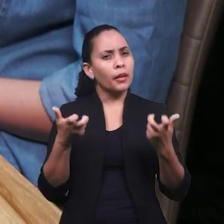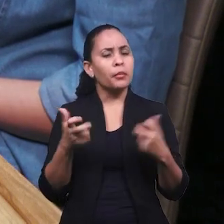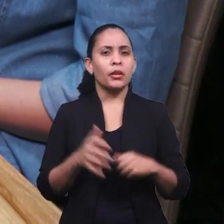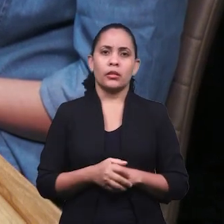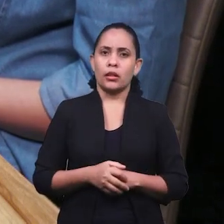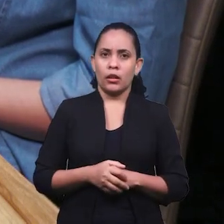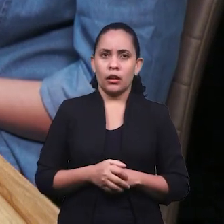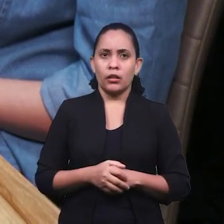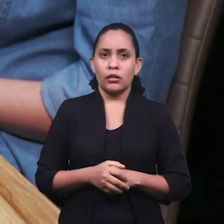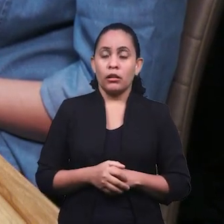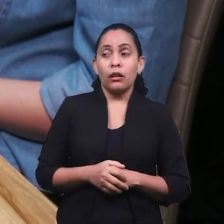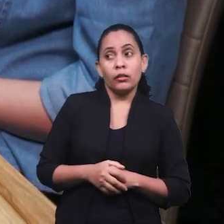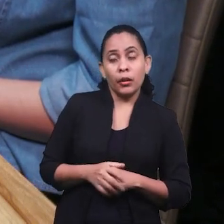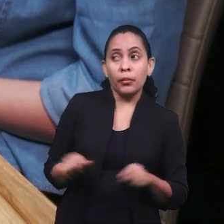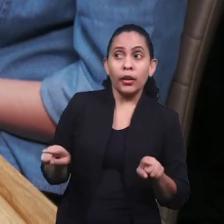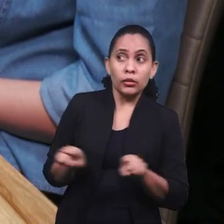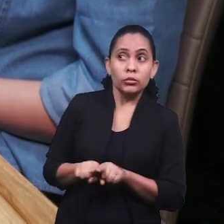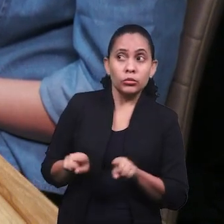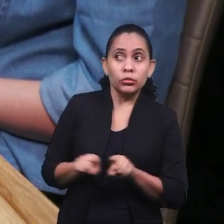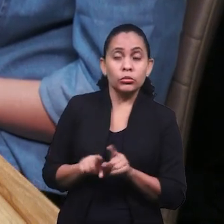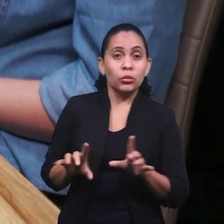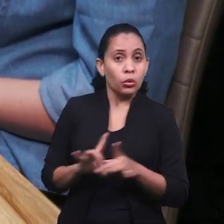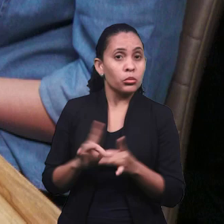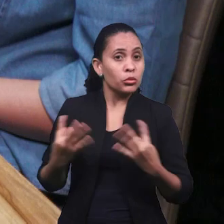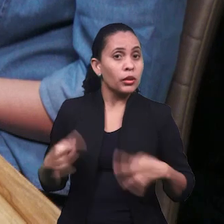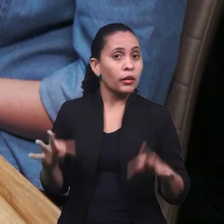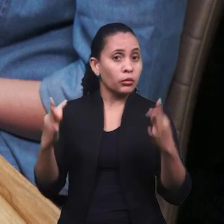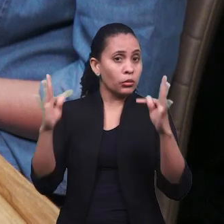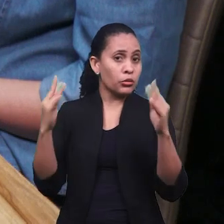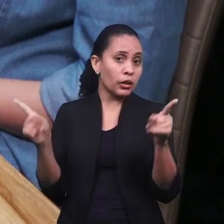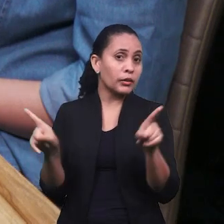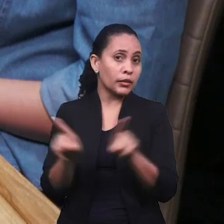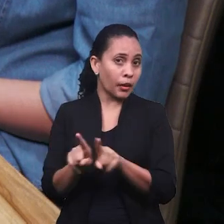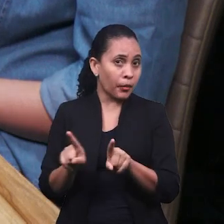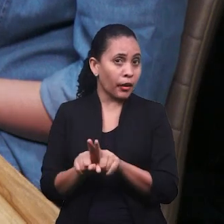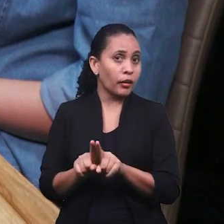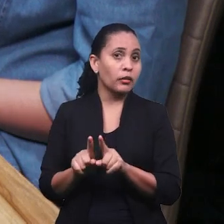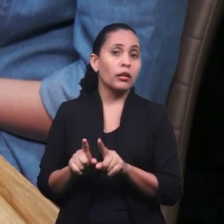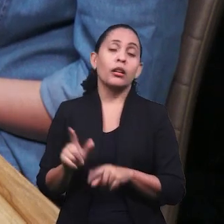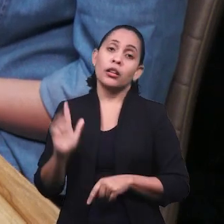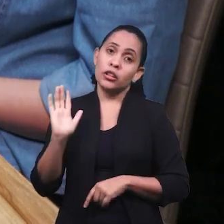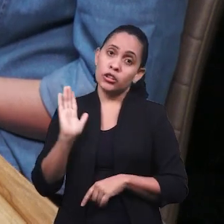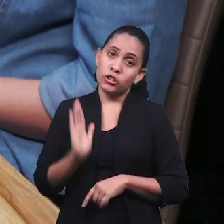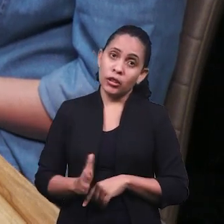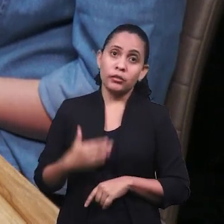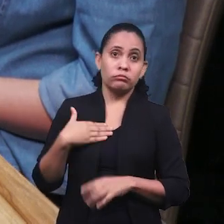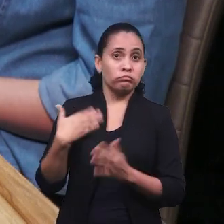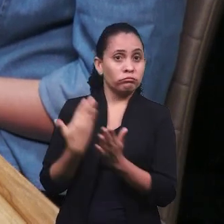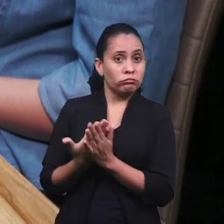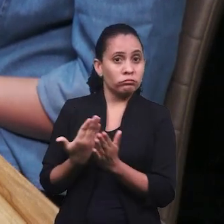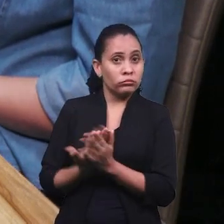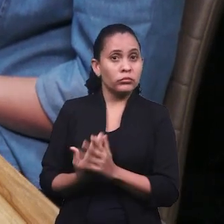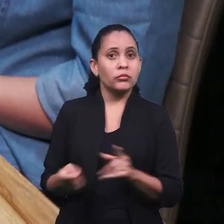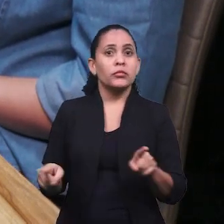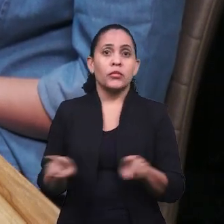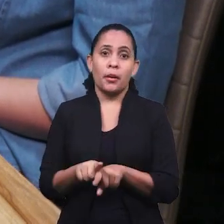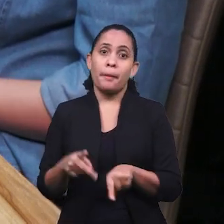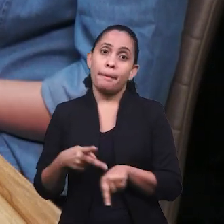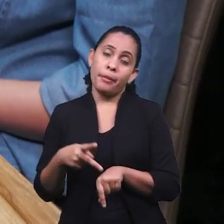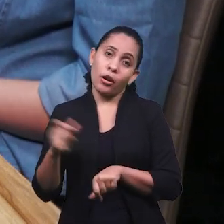ser classificada numa faixa etária, aí você vai cada vez mais refinando, né,